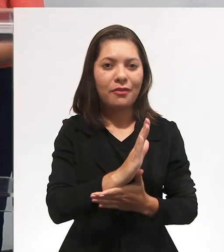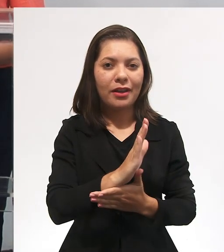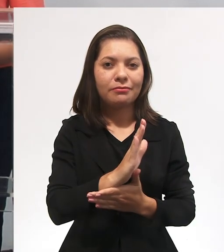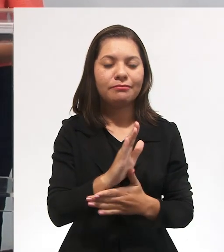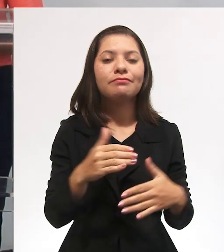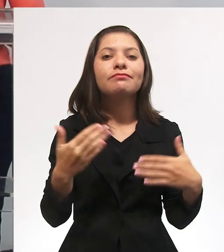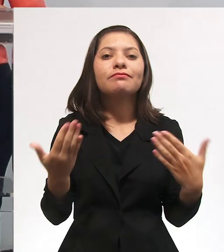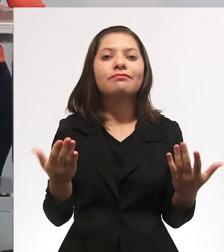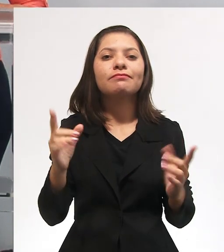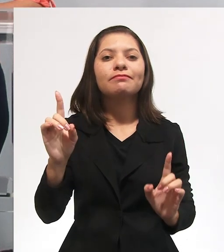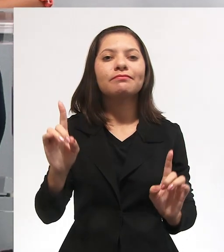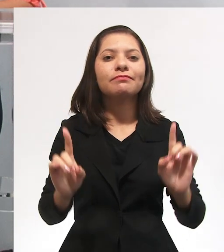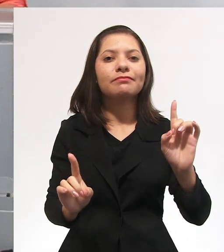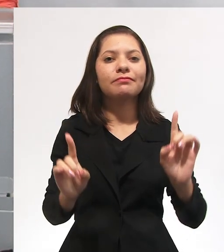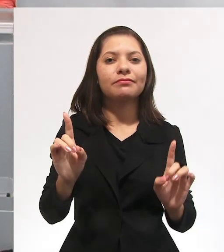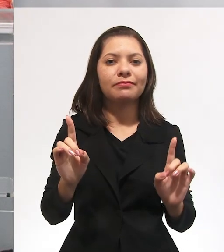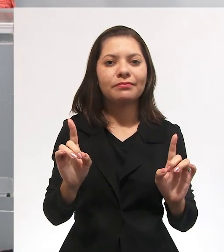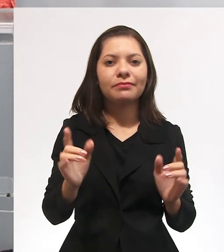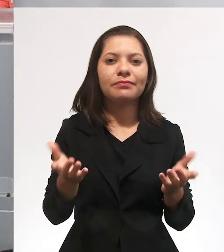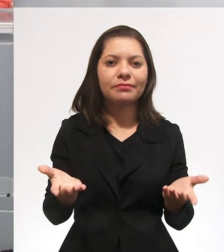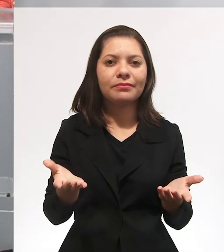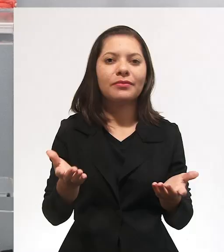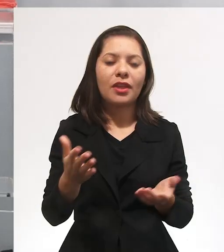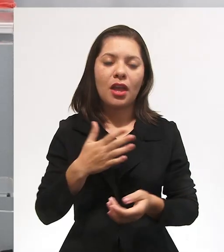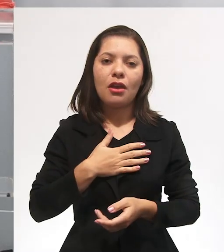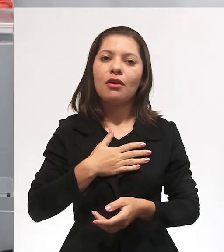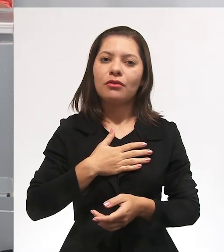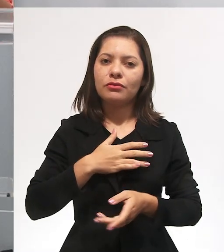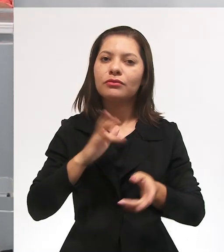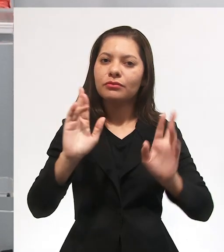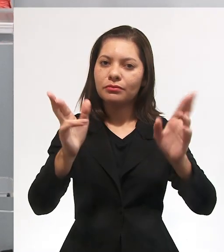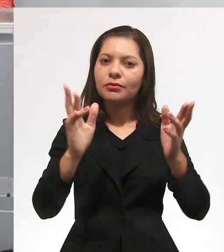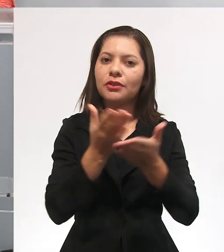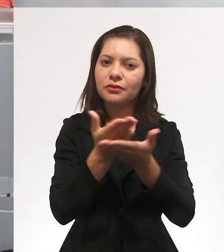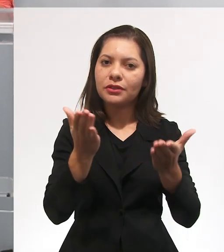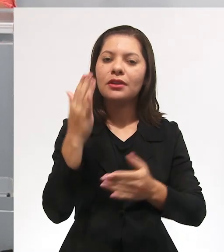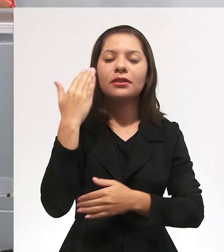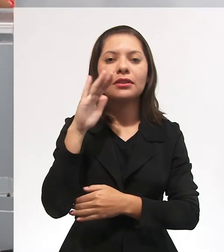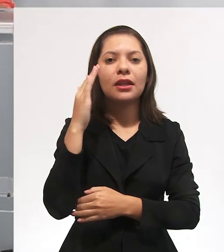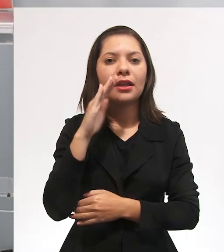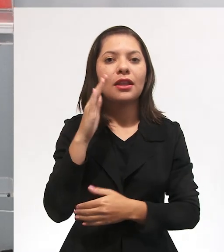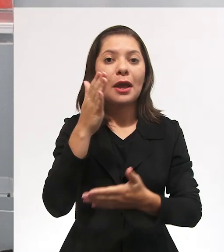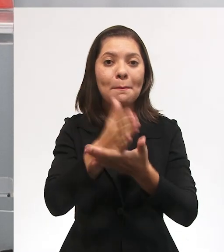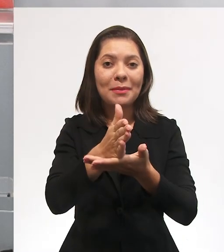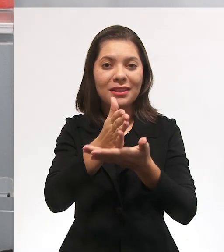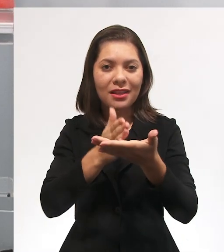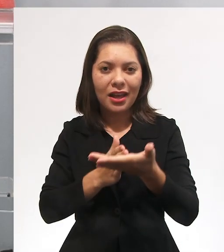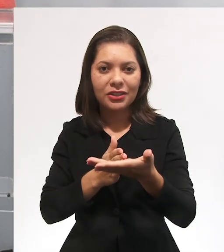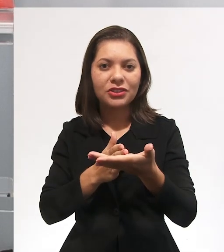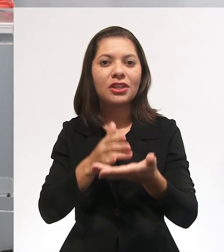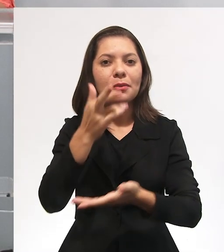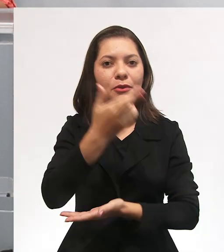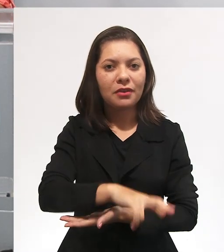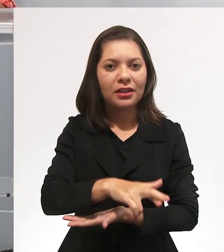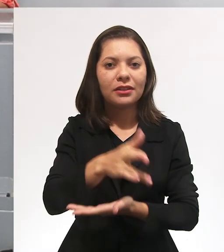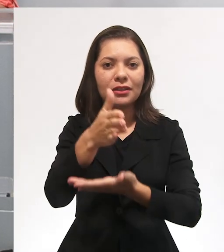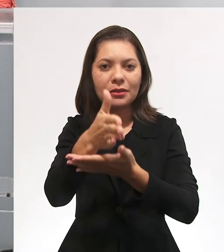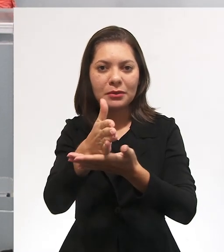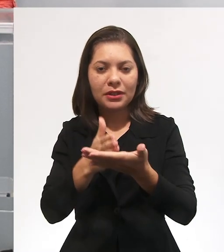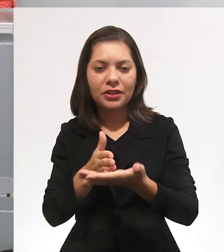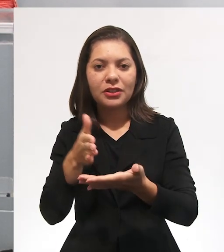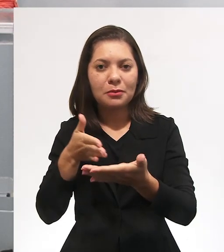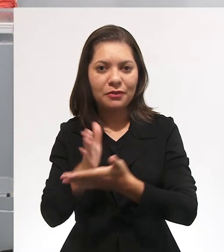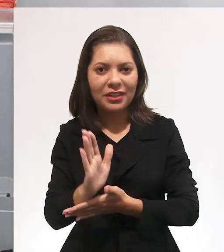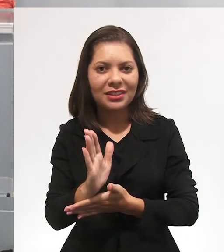aprovados, alguns, eu espero que a maioria, vão entender que a metade da turma foi reprovada e a outra metade